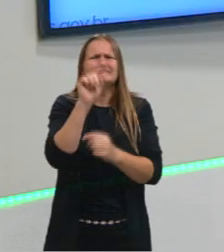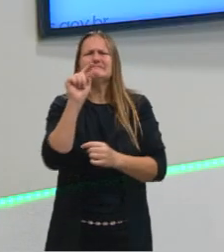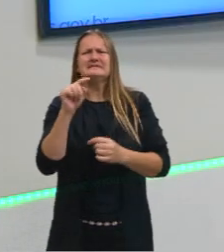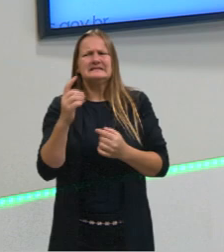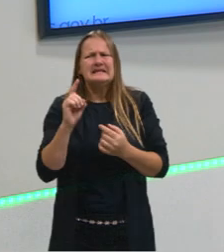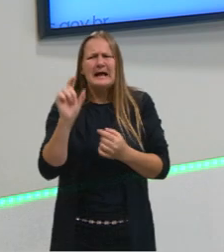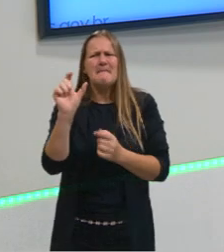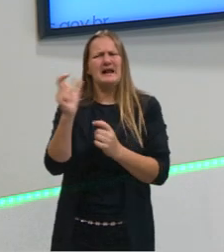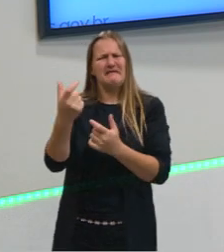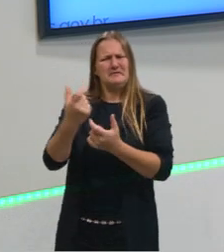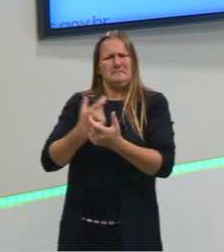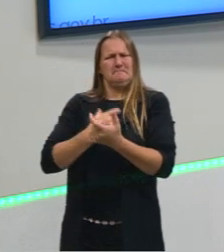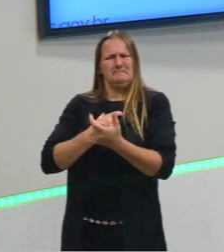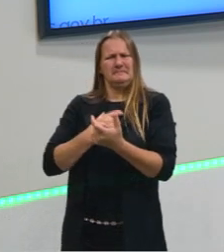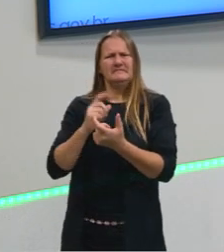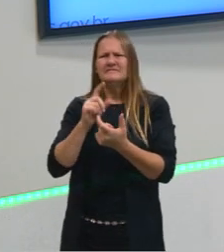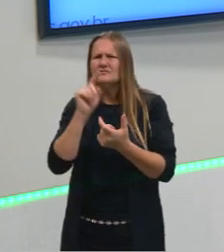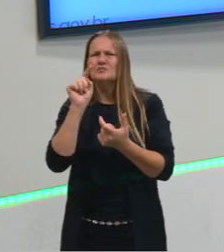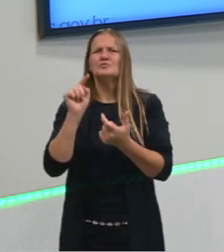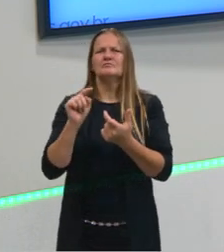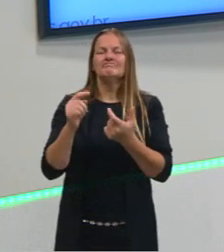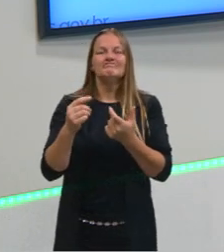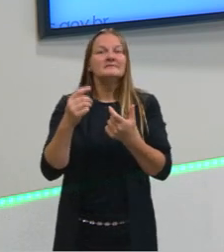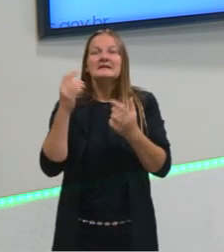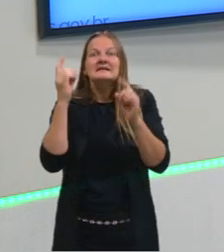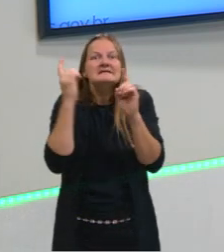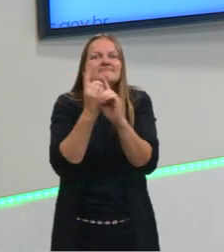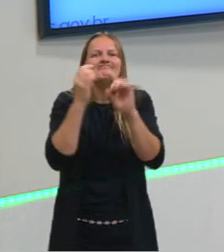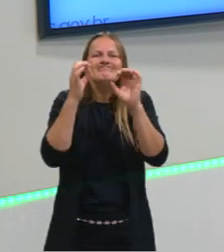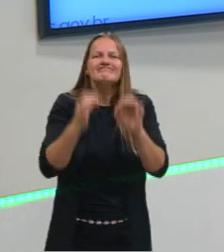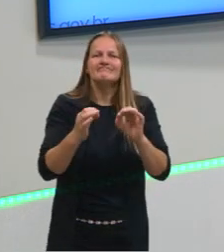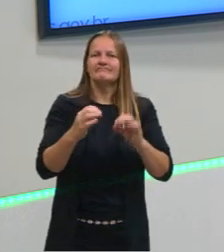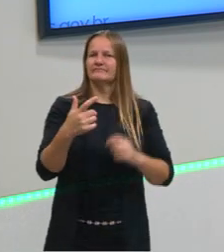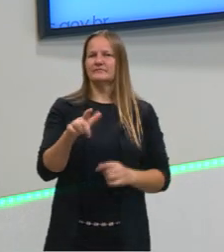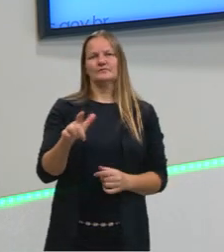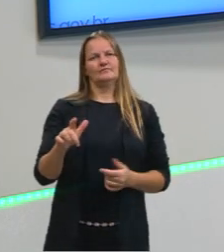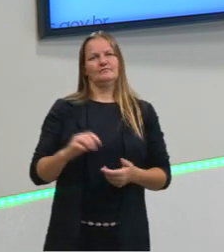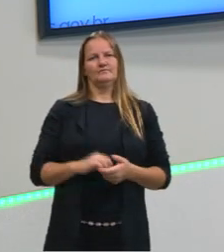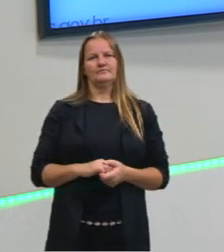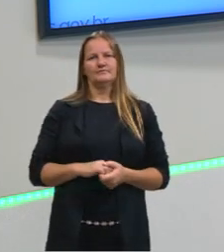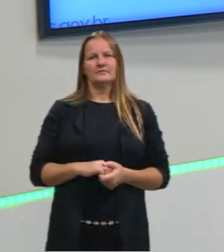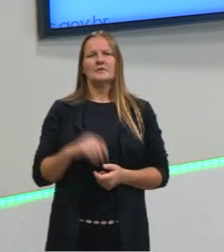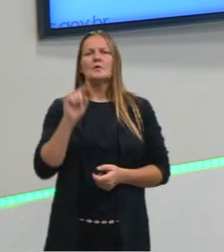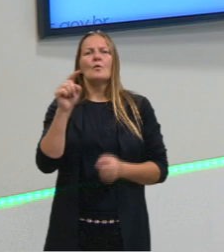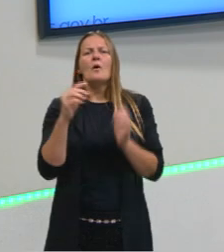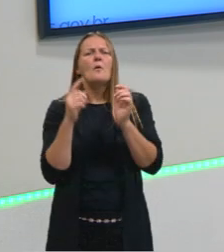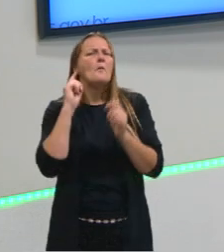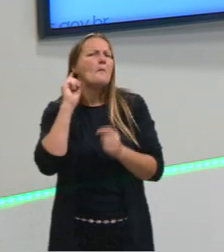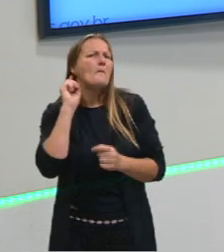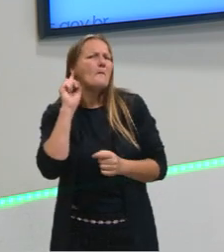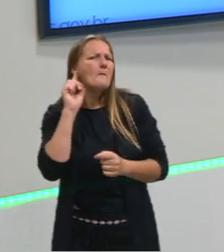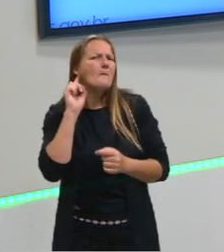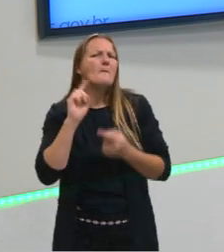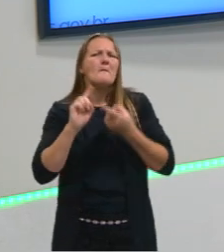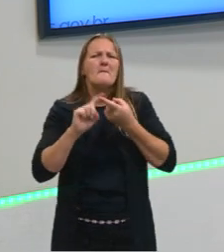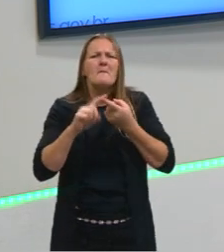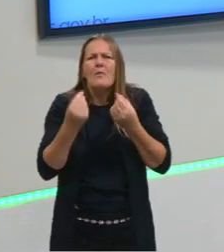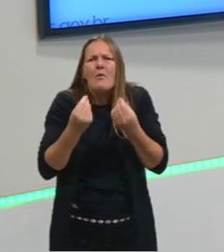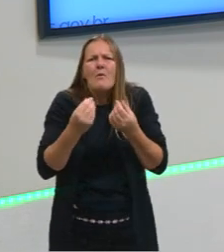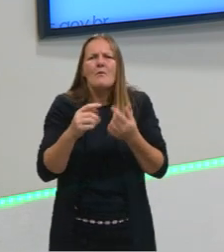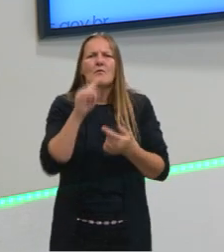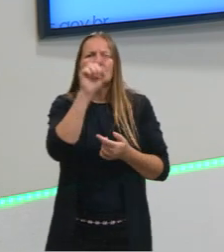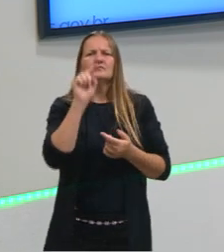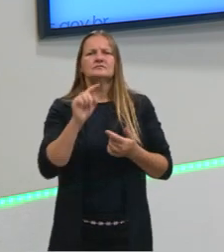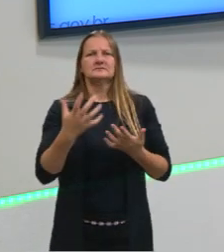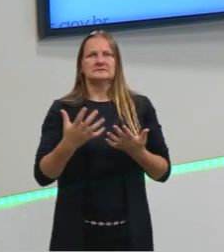que a palavra nos diz eu não consigo identificar Com certeza Qual é o propósito daquele contexto